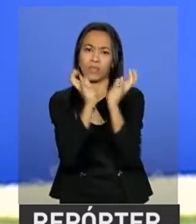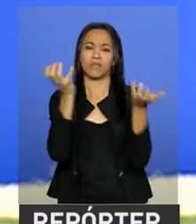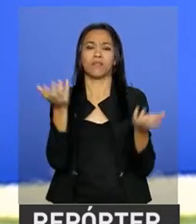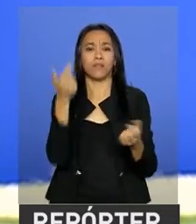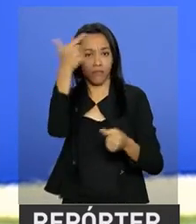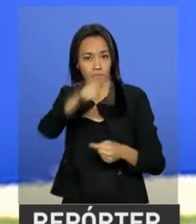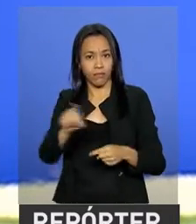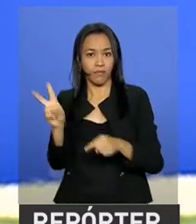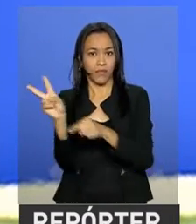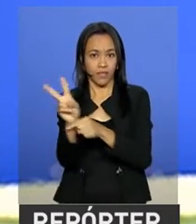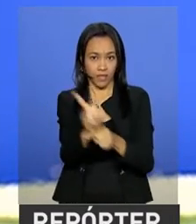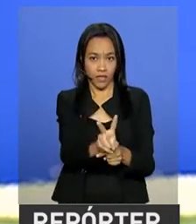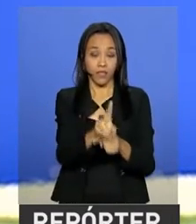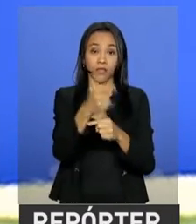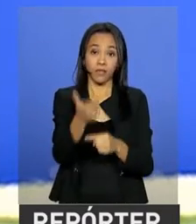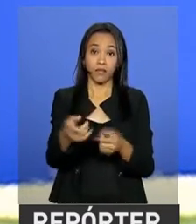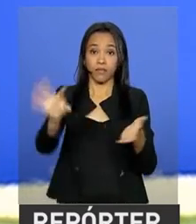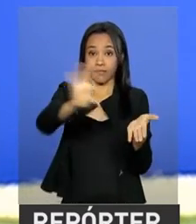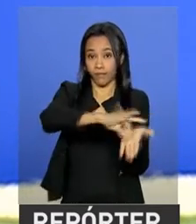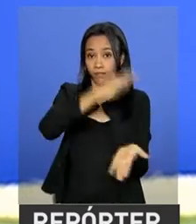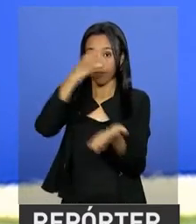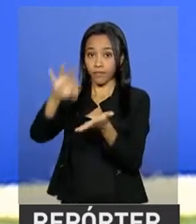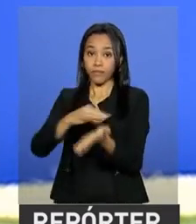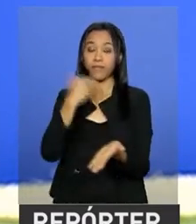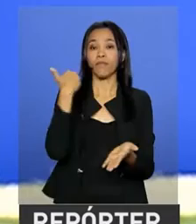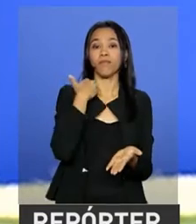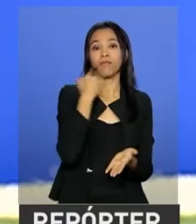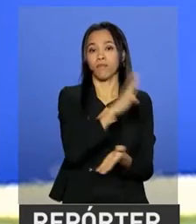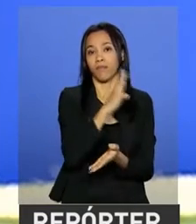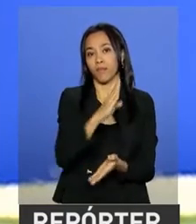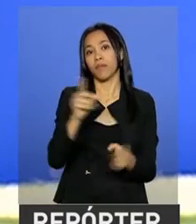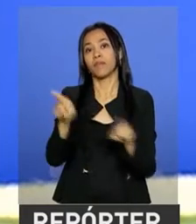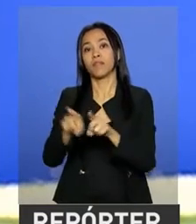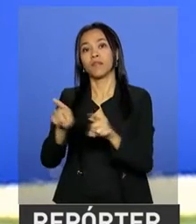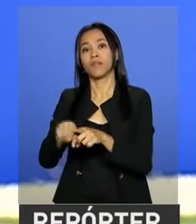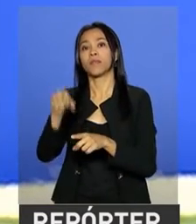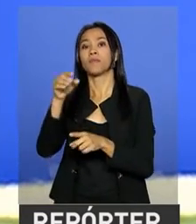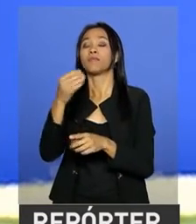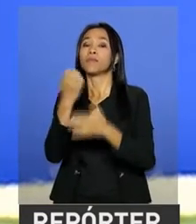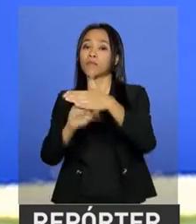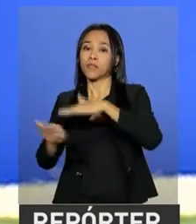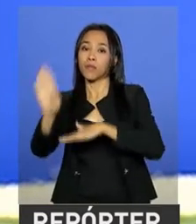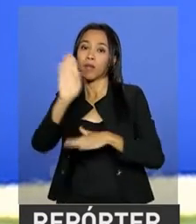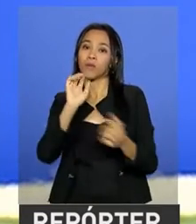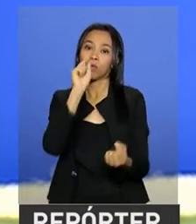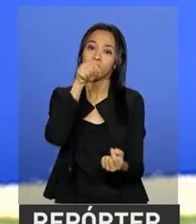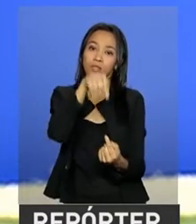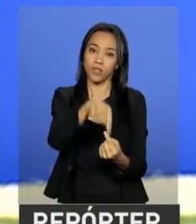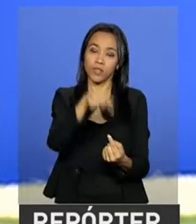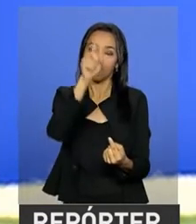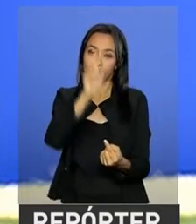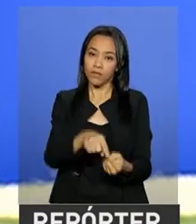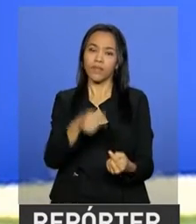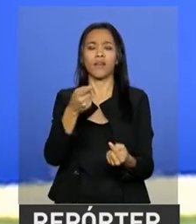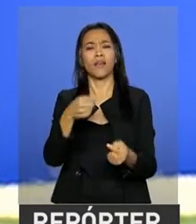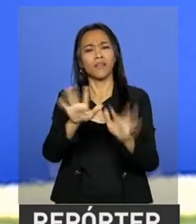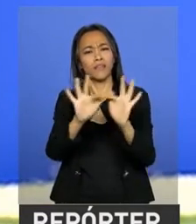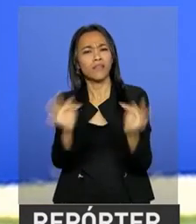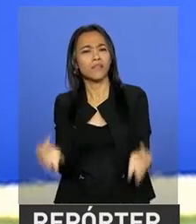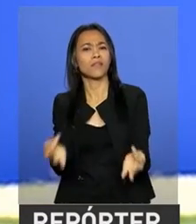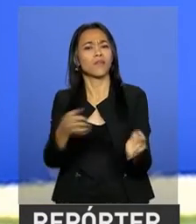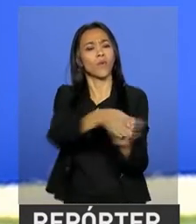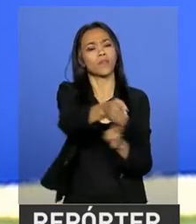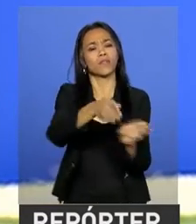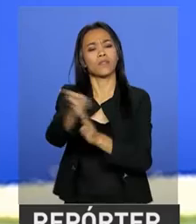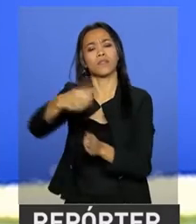convênio assinado entre o Banco do Brasil e o Sebrae em janeiro deste ano e que tem como objetivo simplificar a gestão das micro e pequenas empresas e